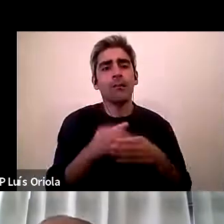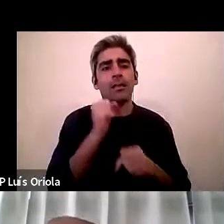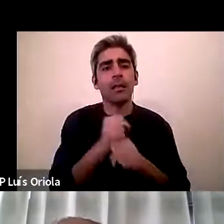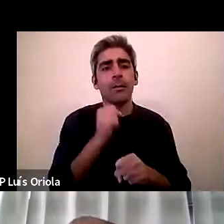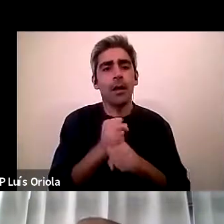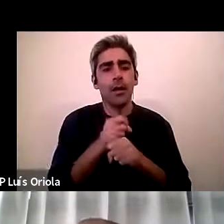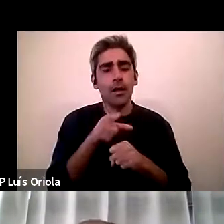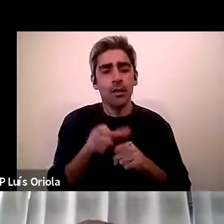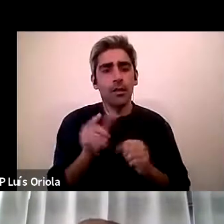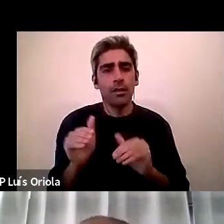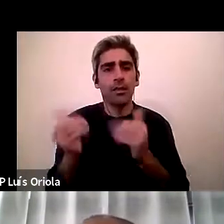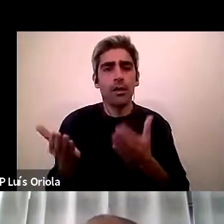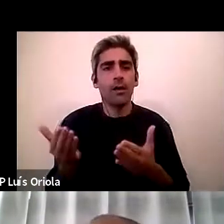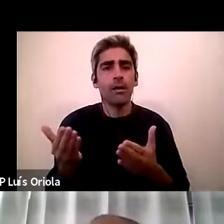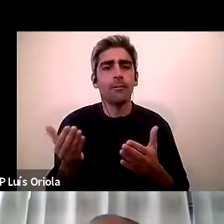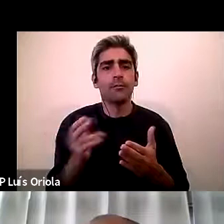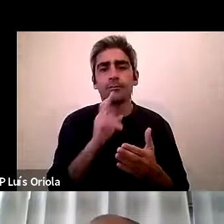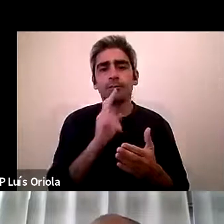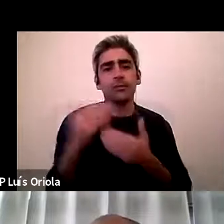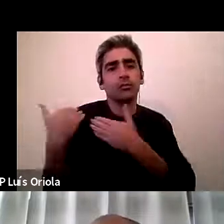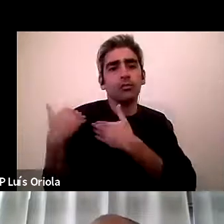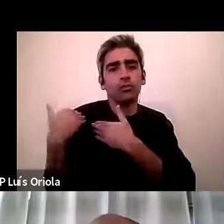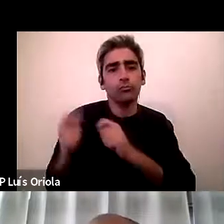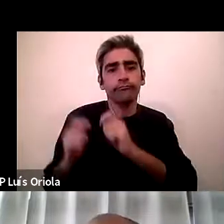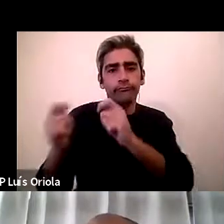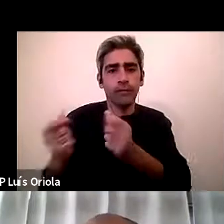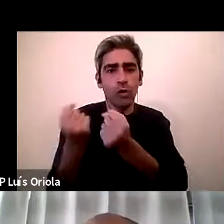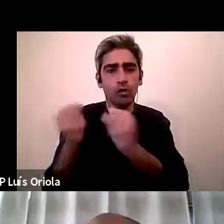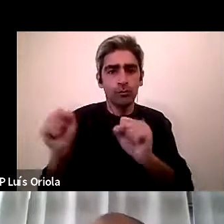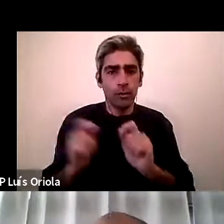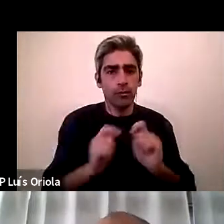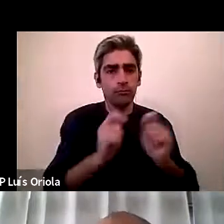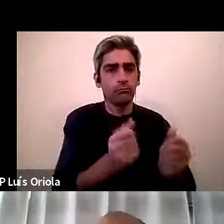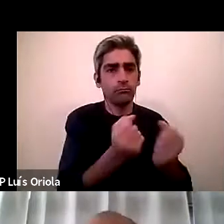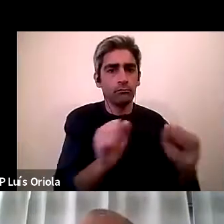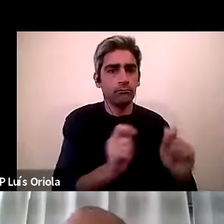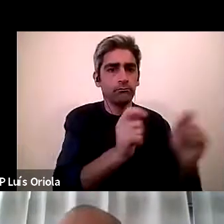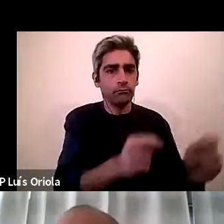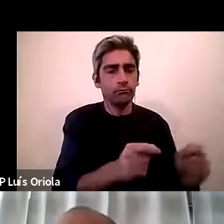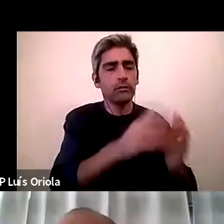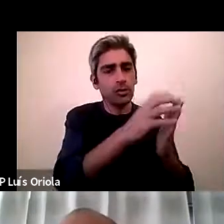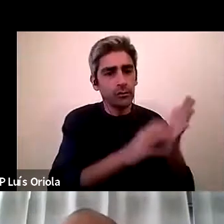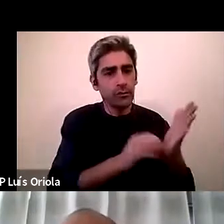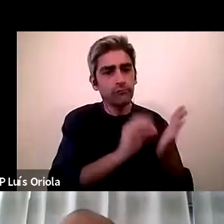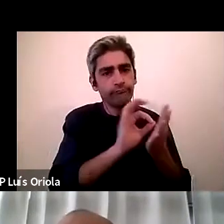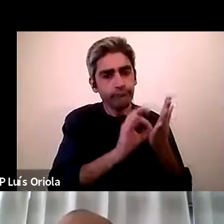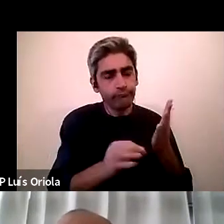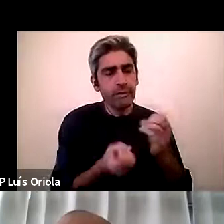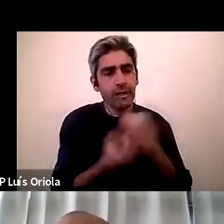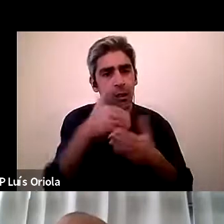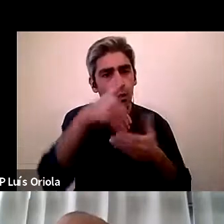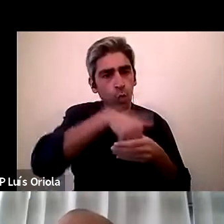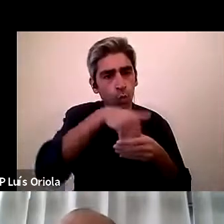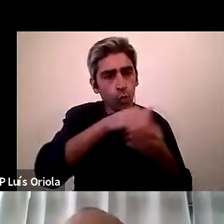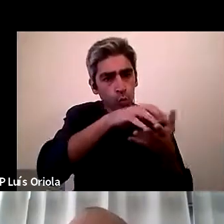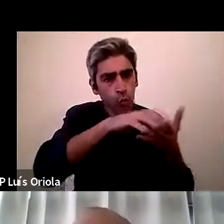de dar a responsabilidade e a autonomia às pessoas, de escrever, de criarem conteúdo,